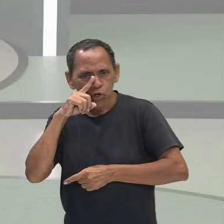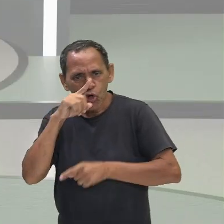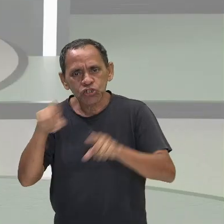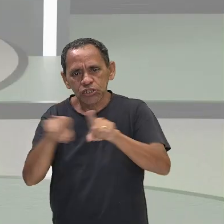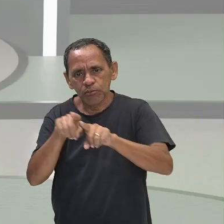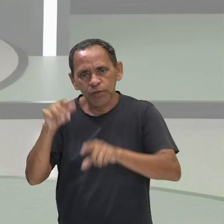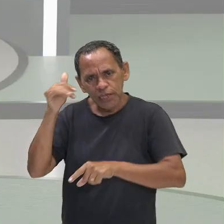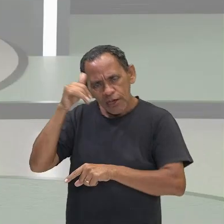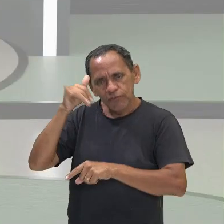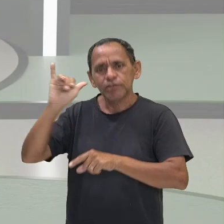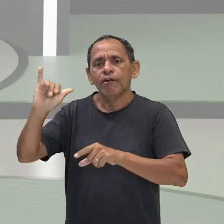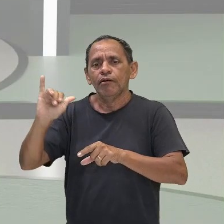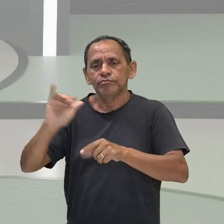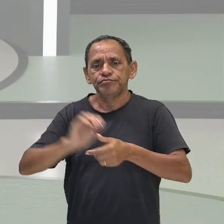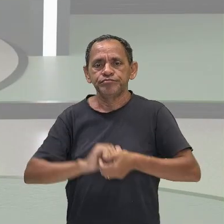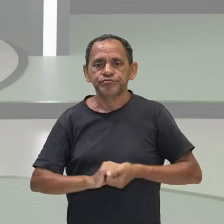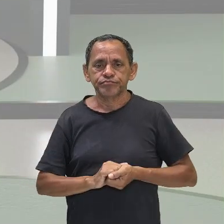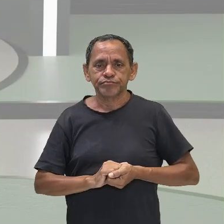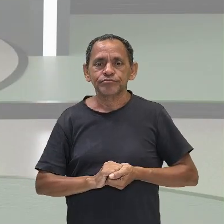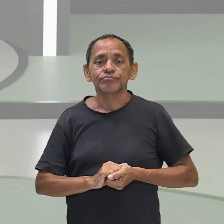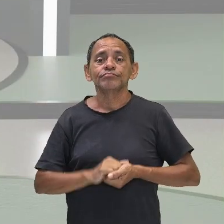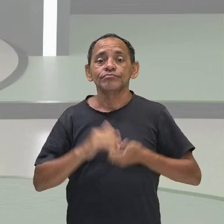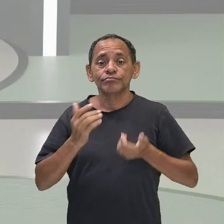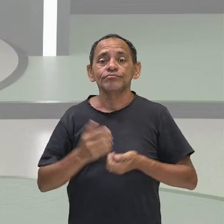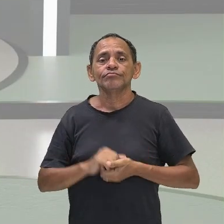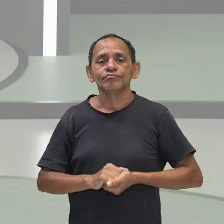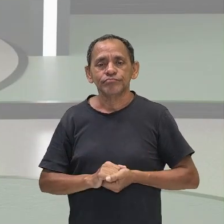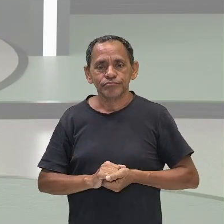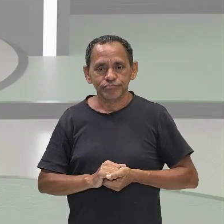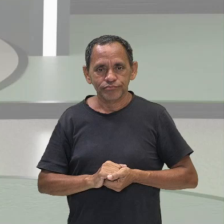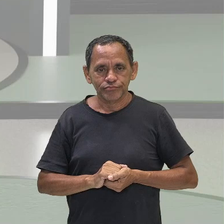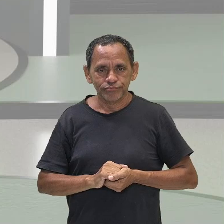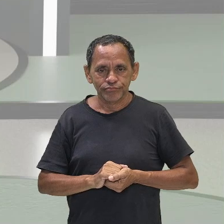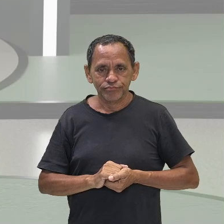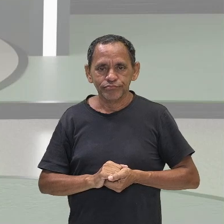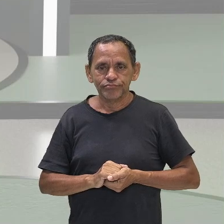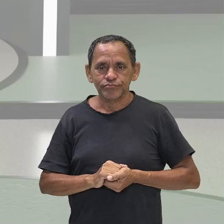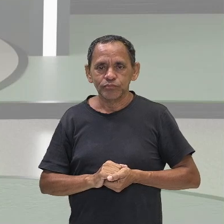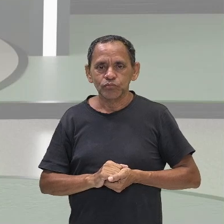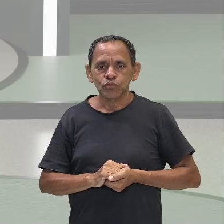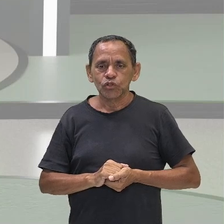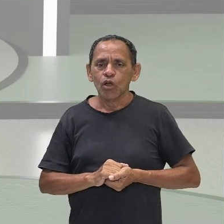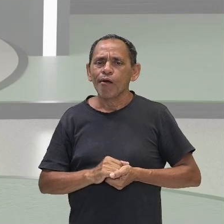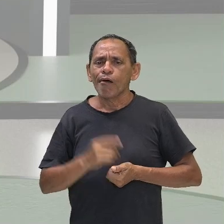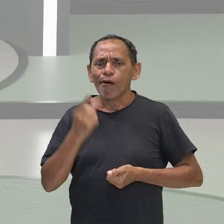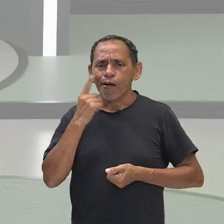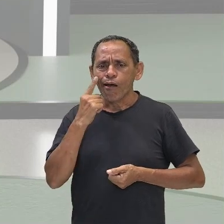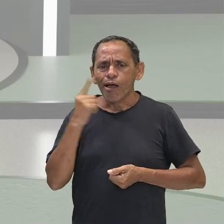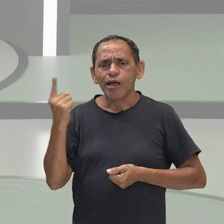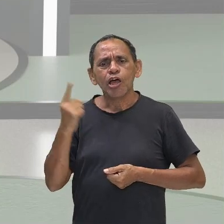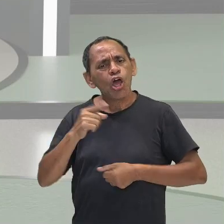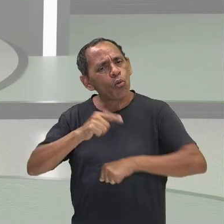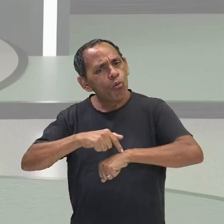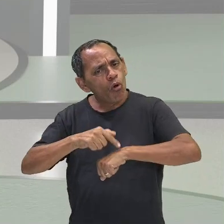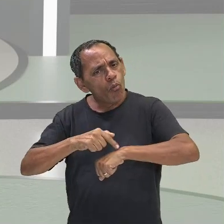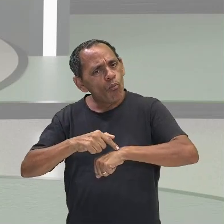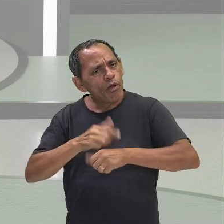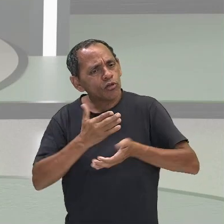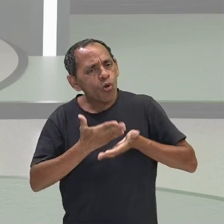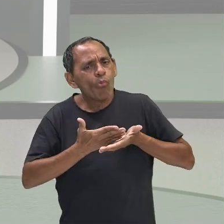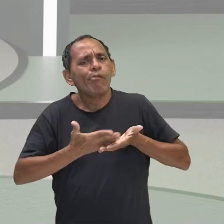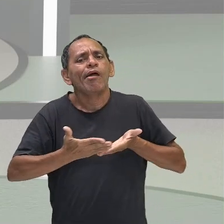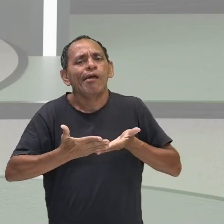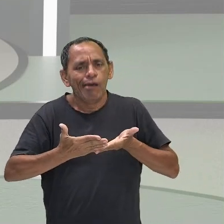Então, isso aí que eu queria mostrar para vocês, é esse momento que começa o acompanhamento do